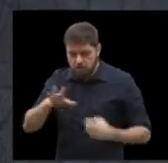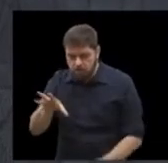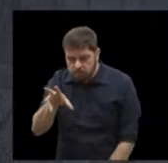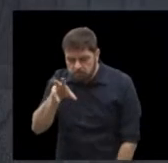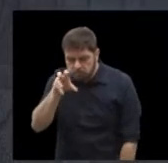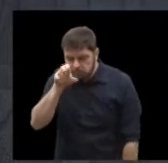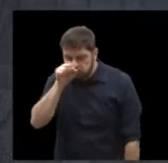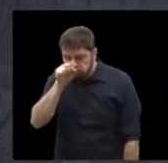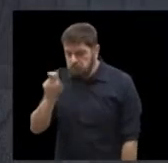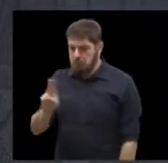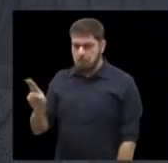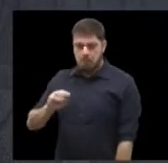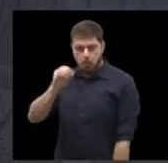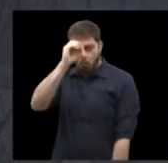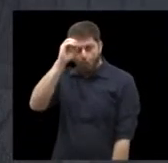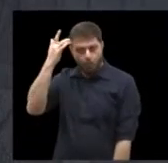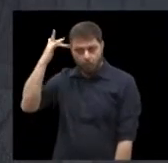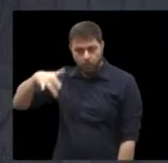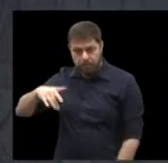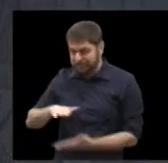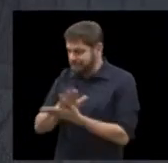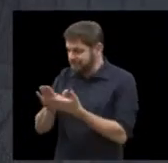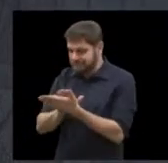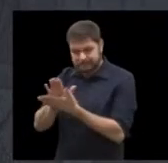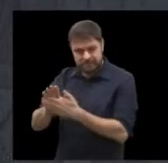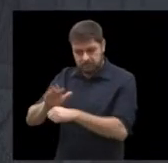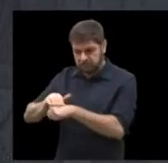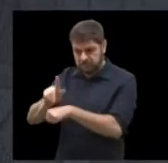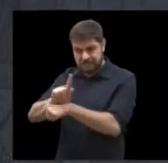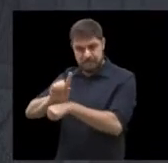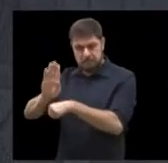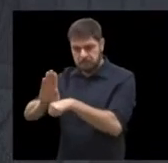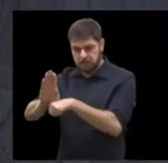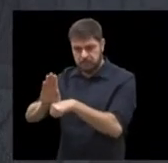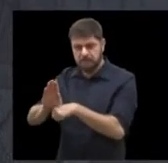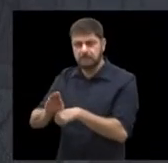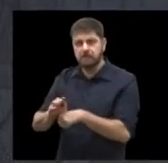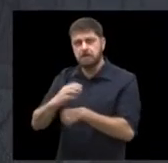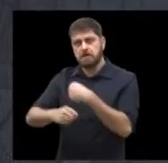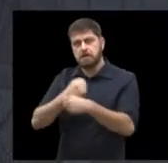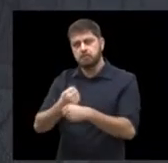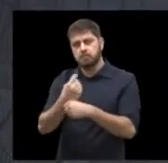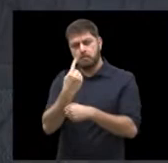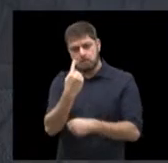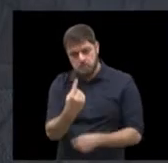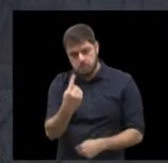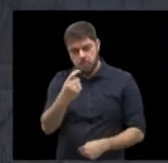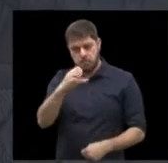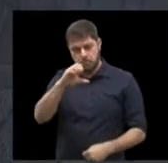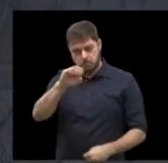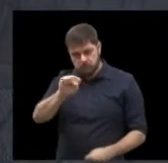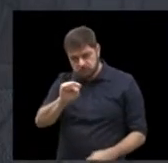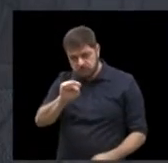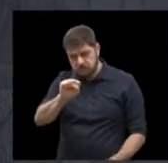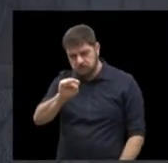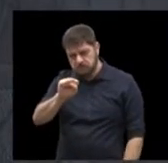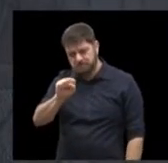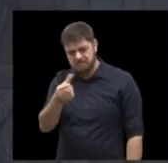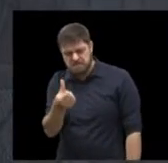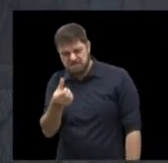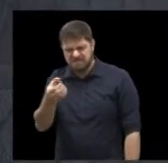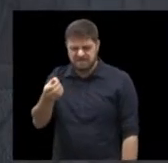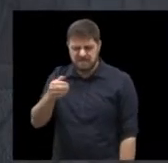tinha o nome de Guillain-Barré ainda, não tinha nada, eles nem tinham descrito a doença, isso foi por volta de